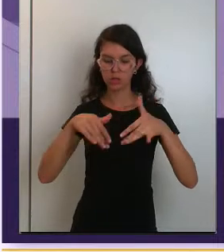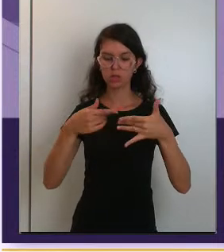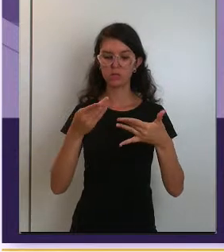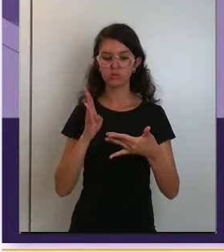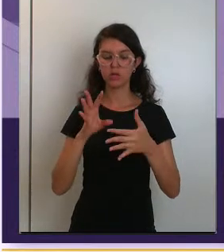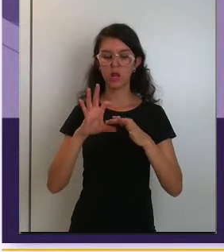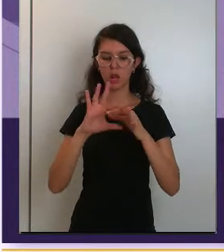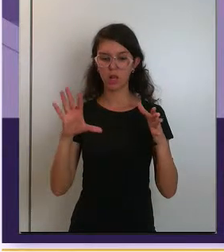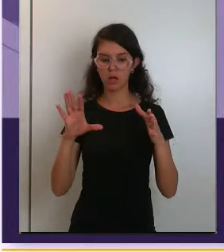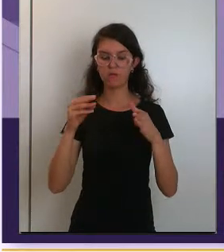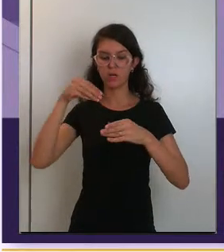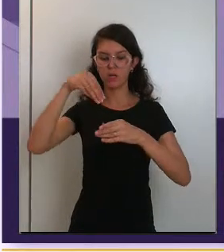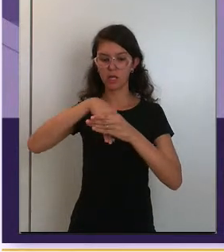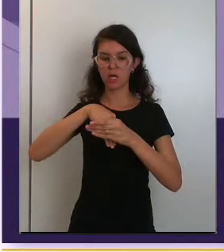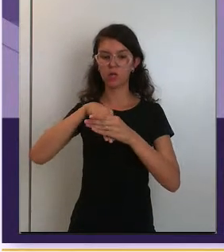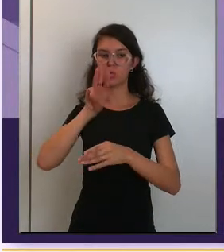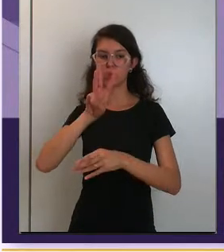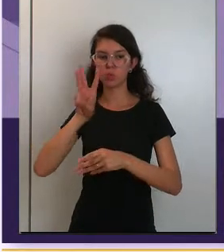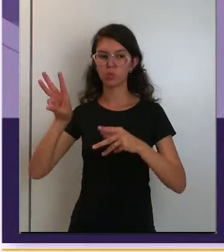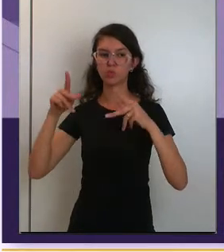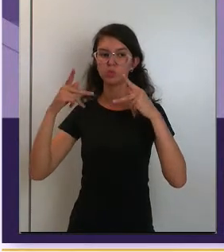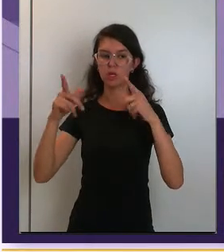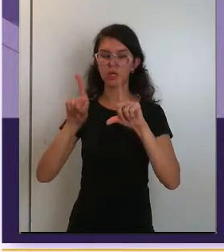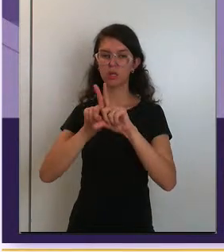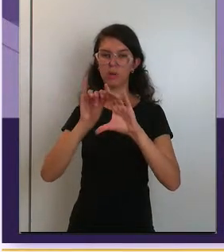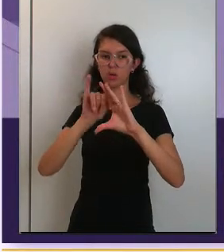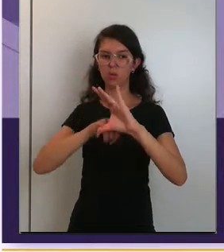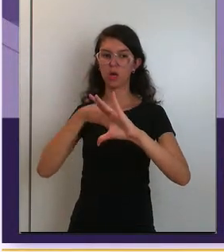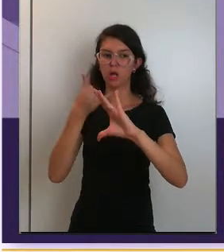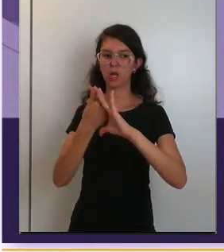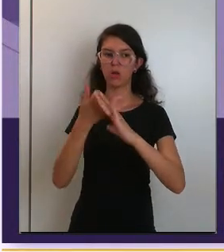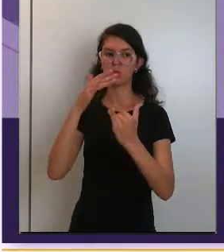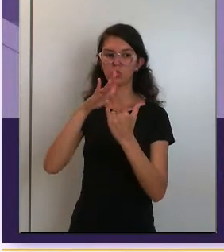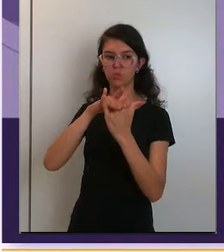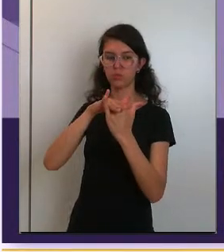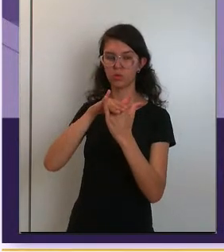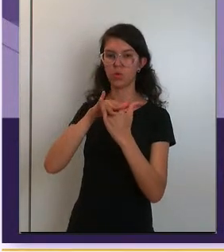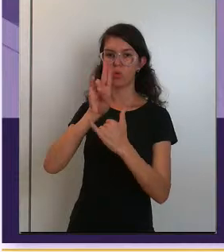disponibilizados, né, no Enane, no YouTube da UFRJ,